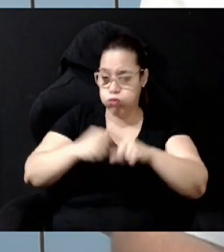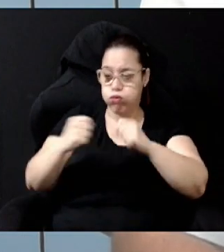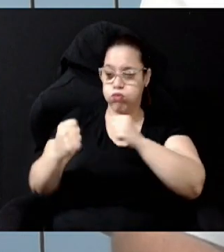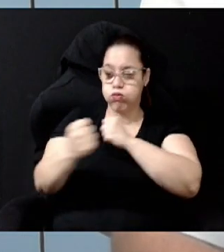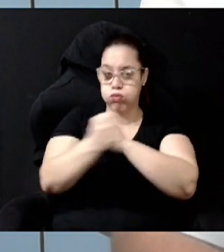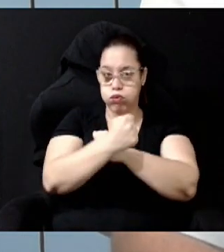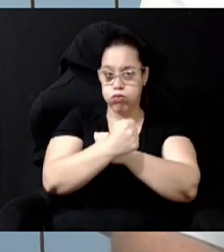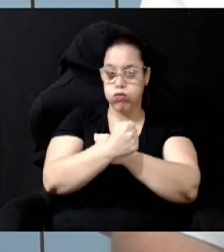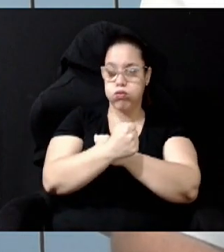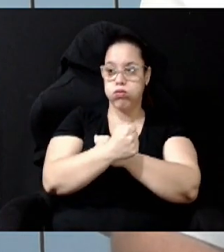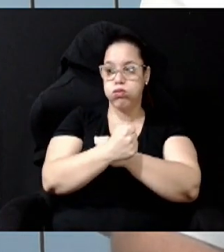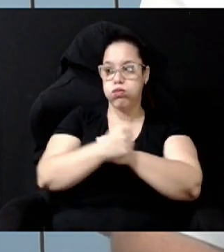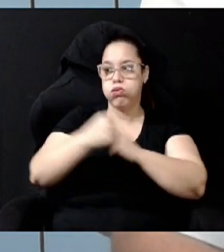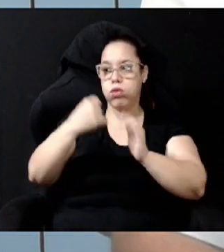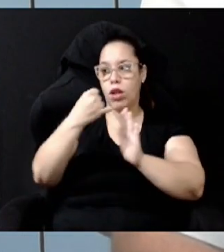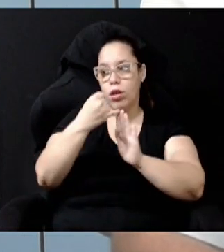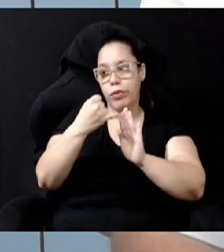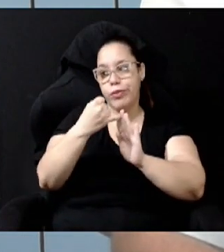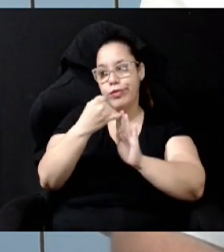isso e defendendo